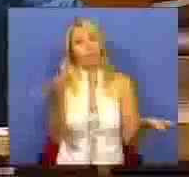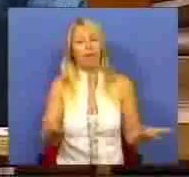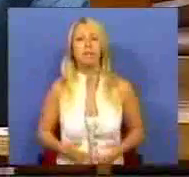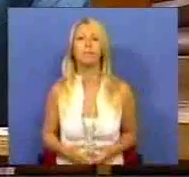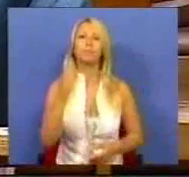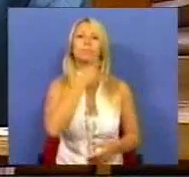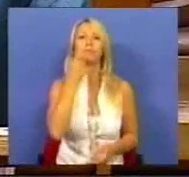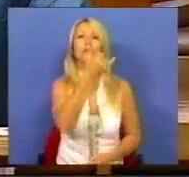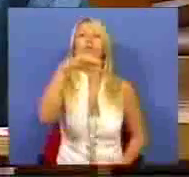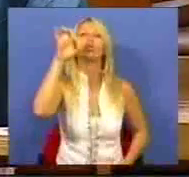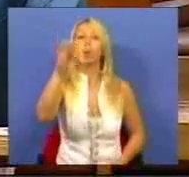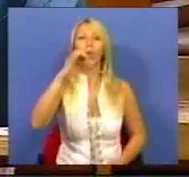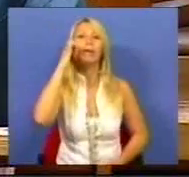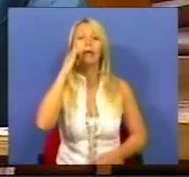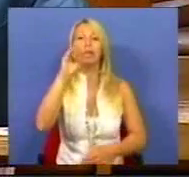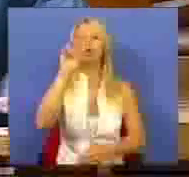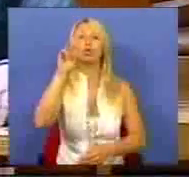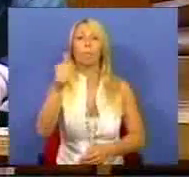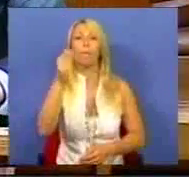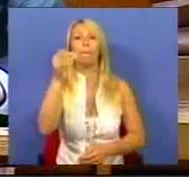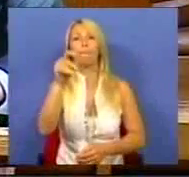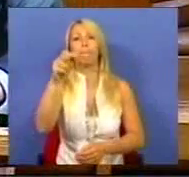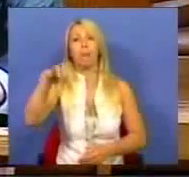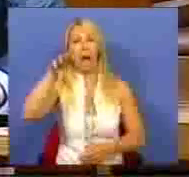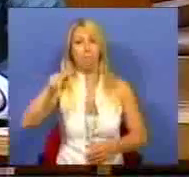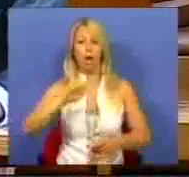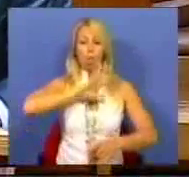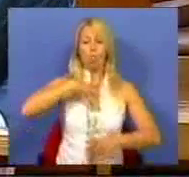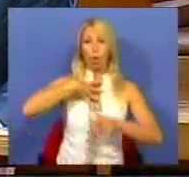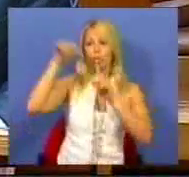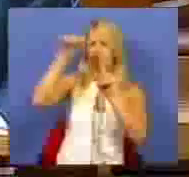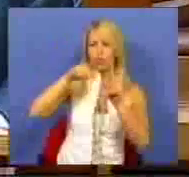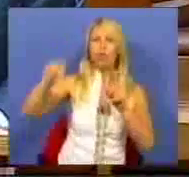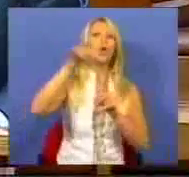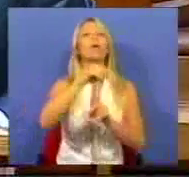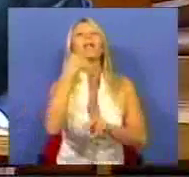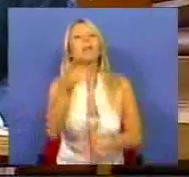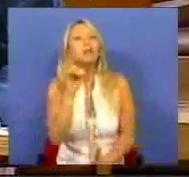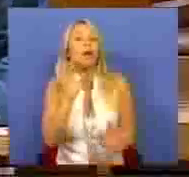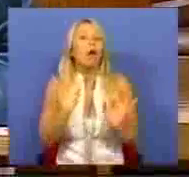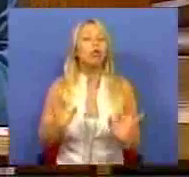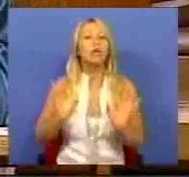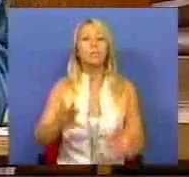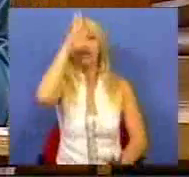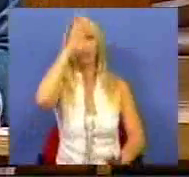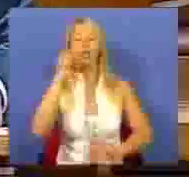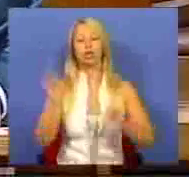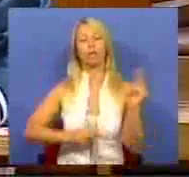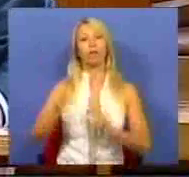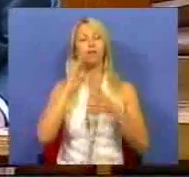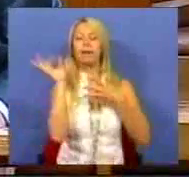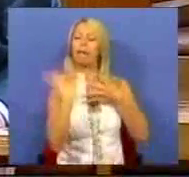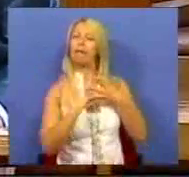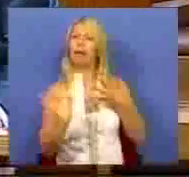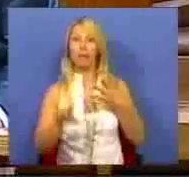Em maio de 2008, com a crise do subprime a espalhar-se pelo mundo, dizia prudentemente o Ministro das Finanças que, com critérios de prudência e